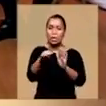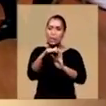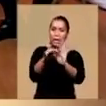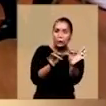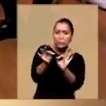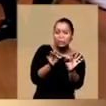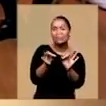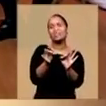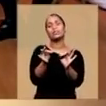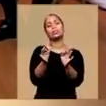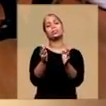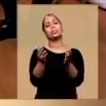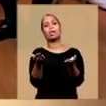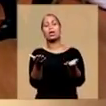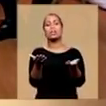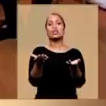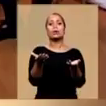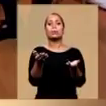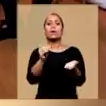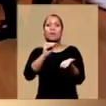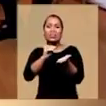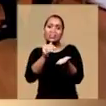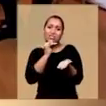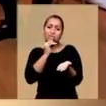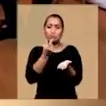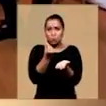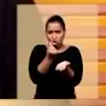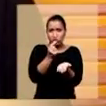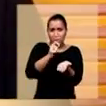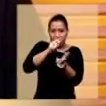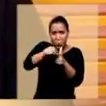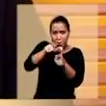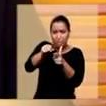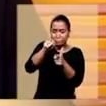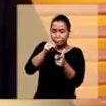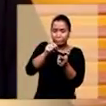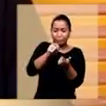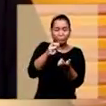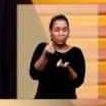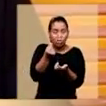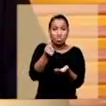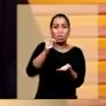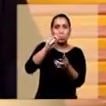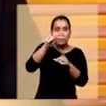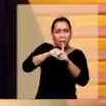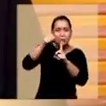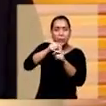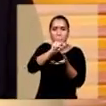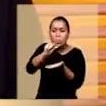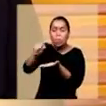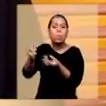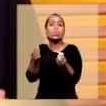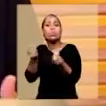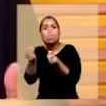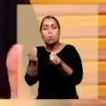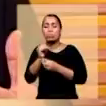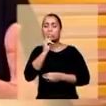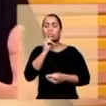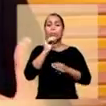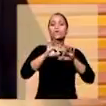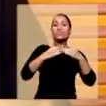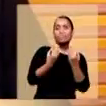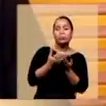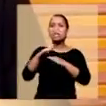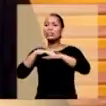para se ficar sem esse dinheiro que entrava todo mês? Como é que ela conversa com a família? Já corta